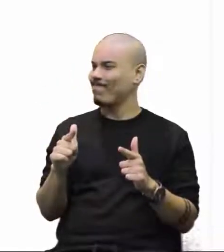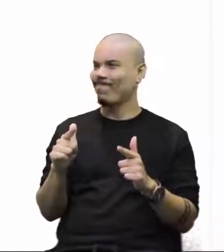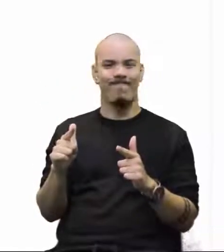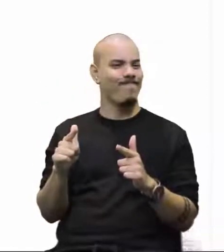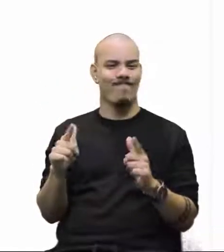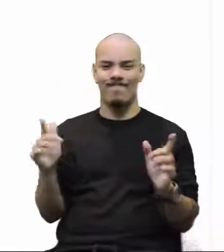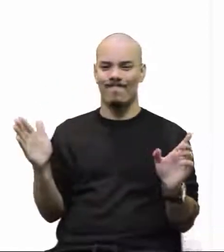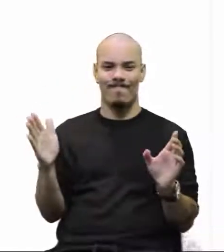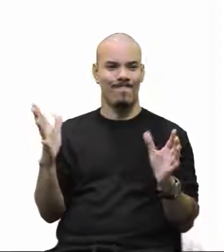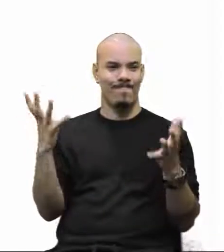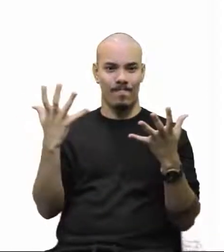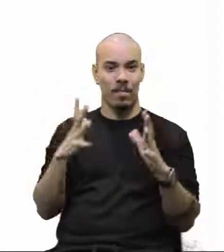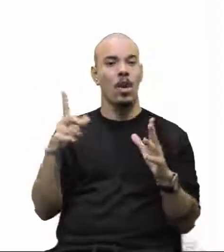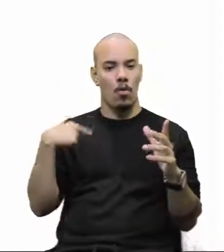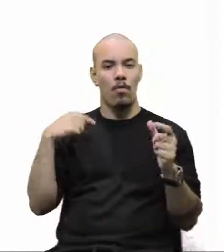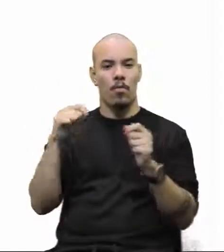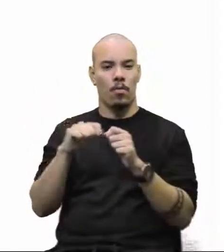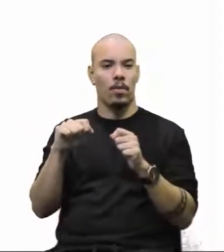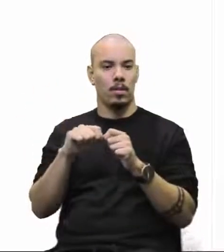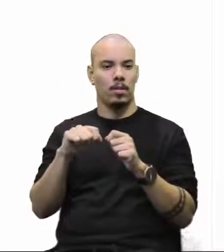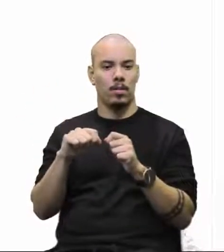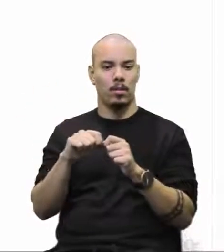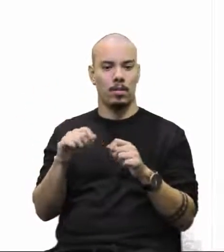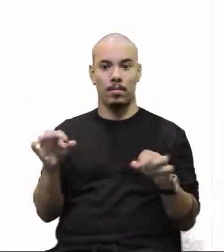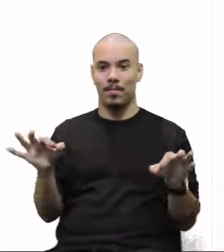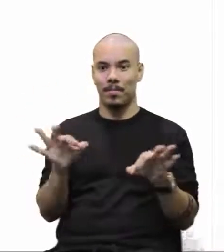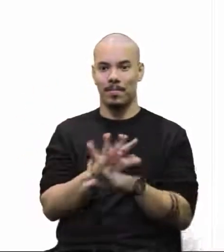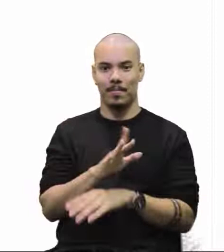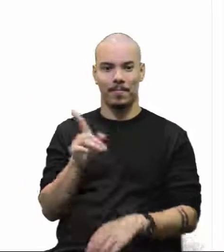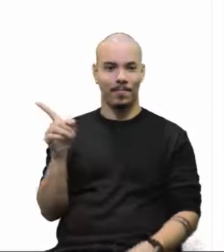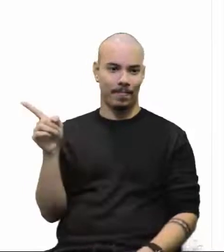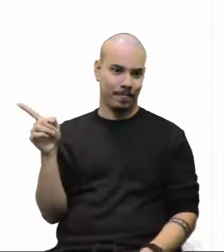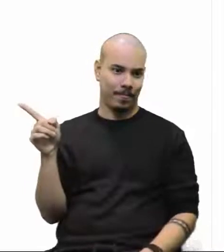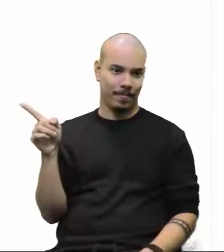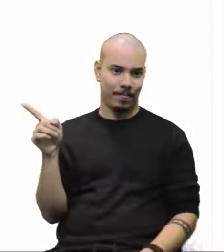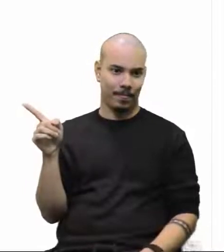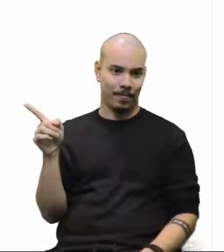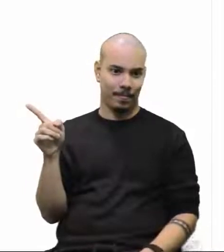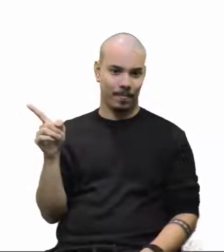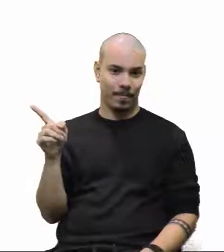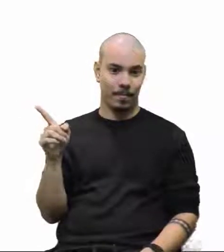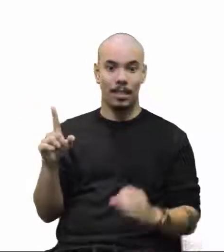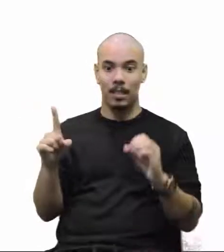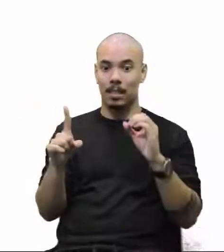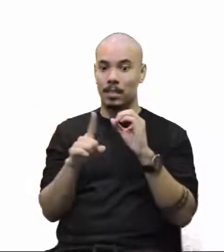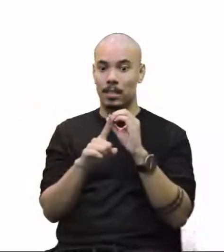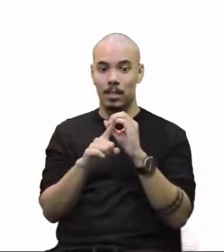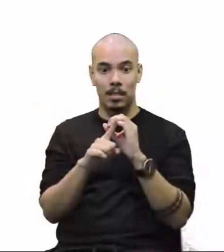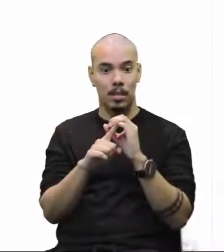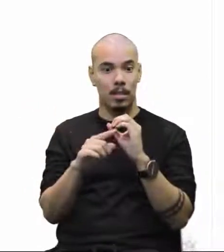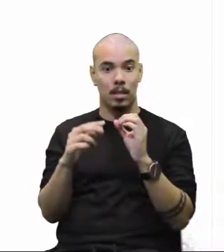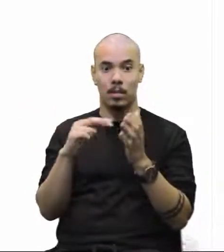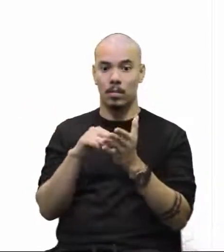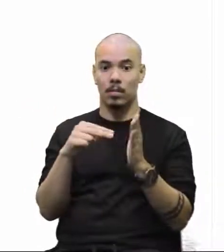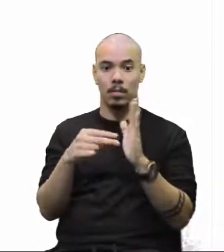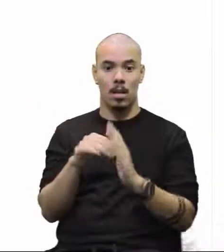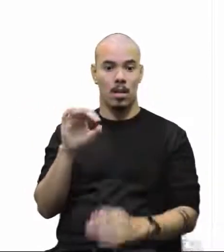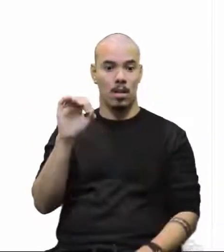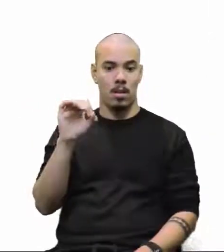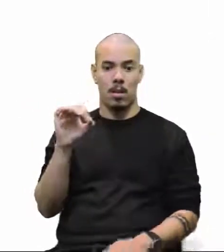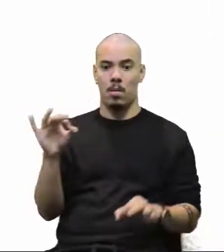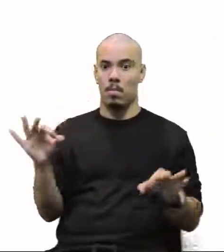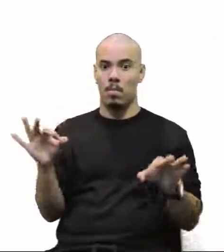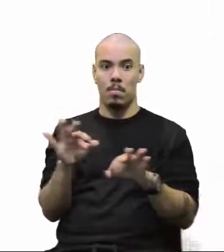fazer essa questão. Vou fazê-la. Pronto. Tá aí, ó. Seno de zero é Zero. zero.